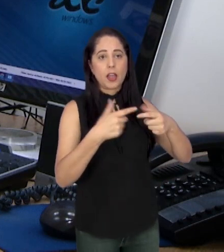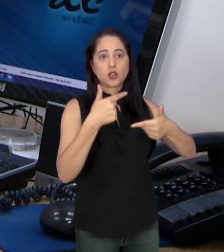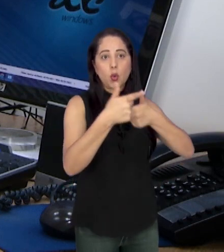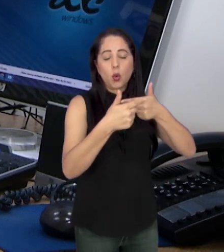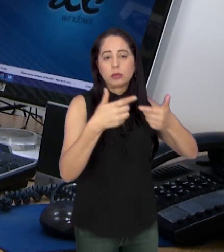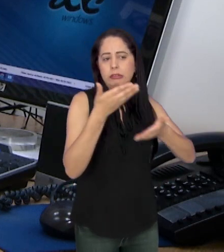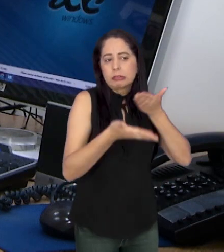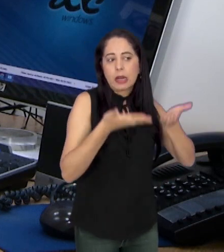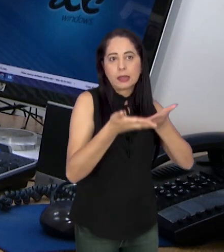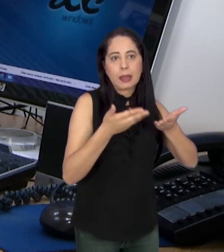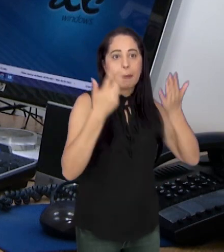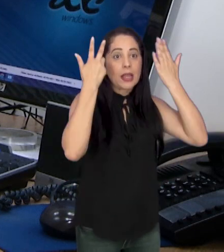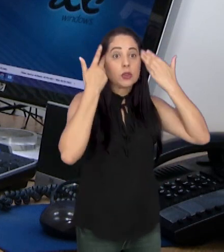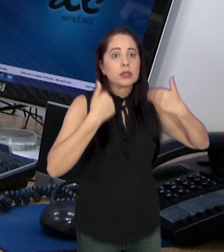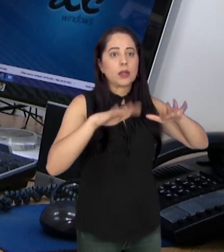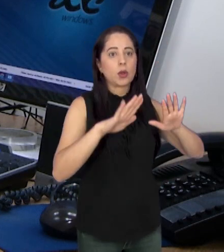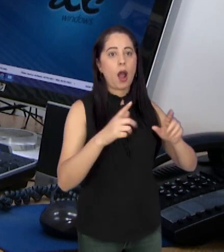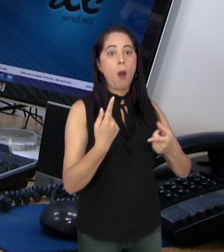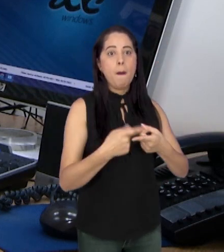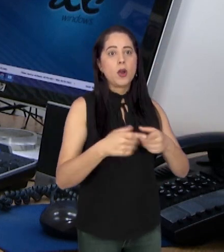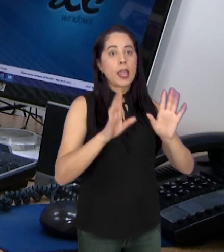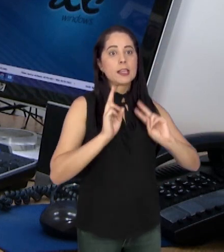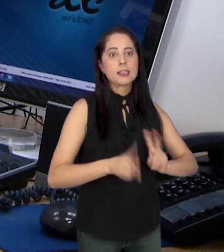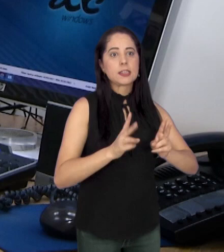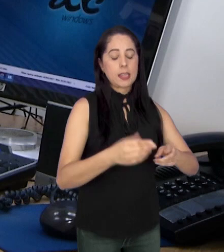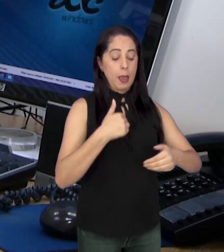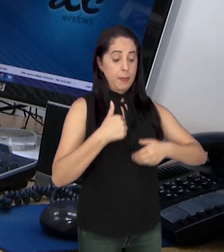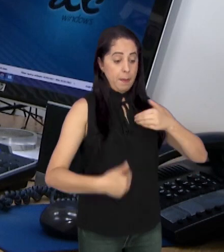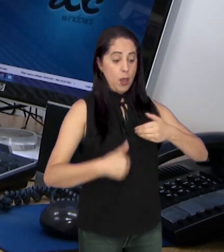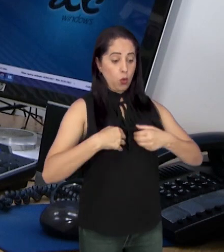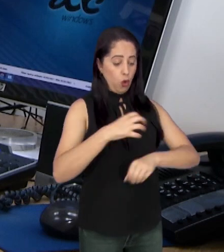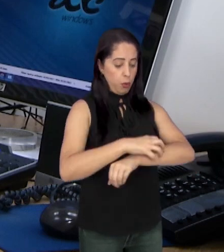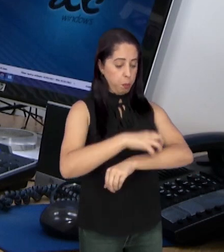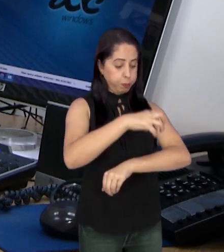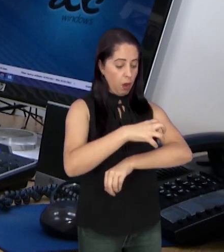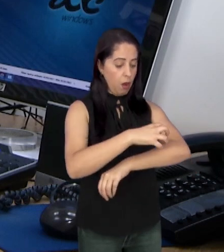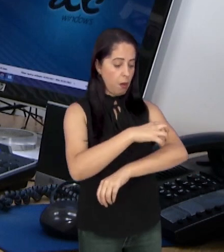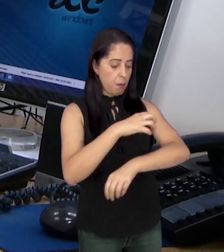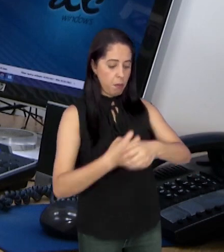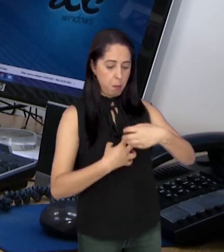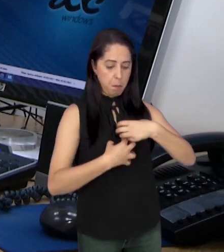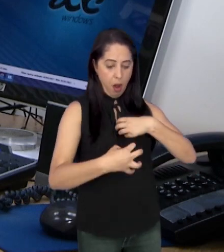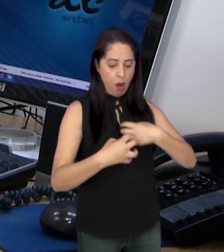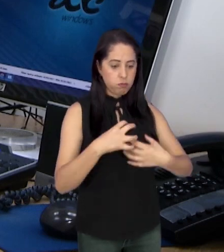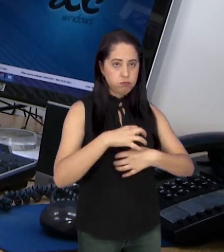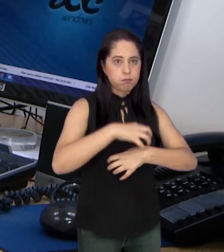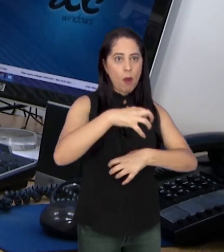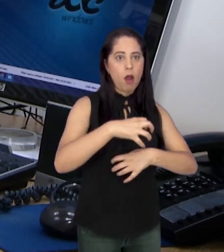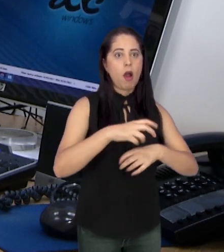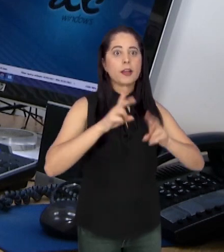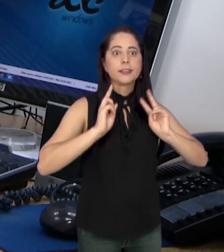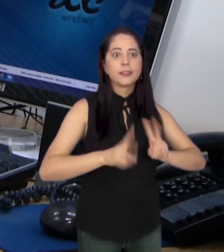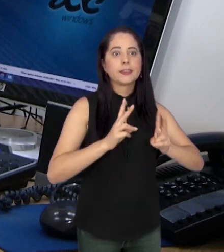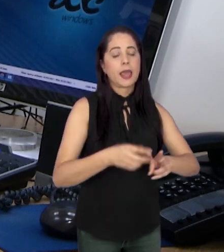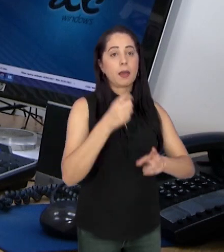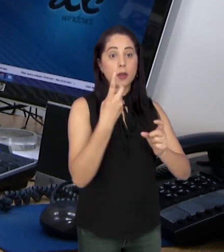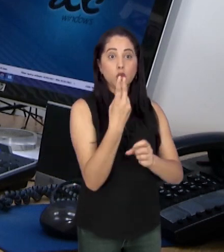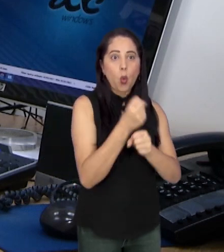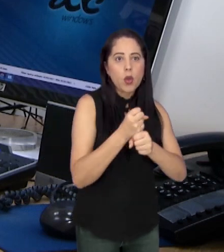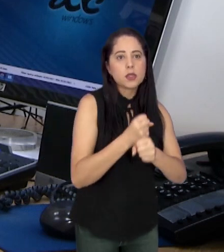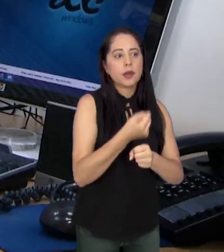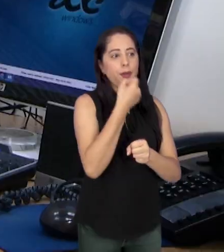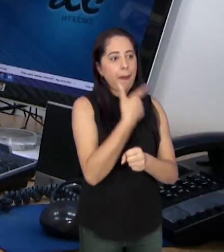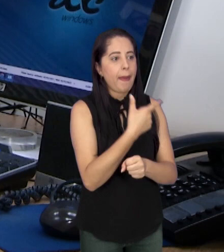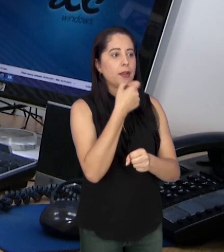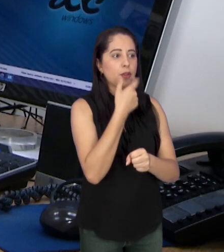processo de inflamação recorrente já por 2 anos, tomando medicação alopática e sem